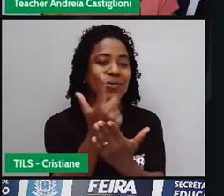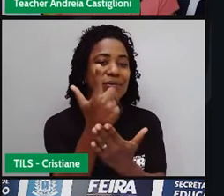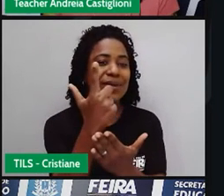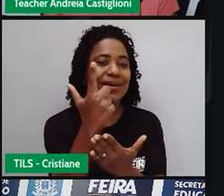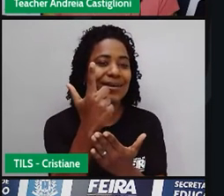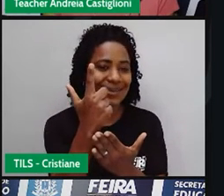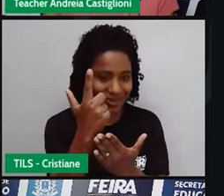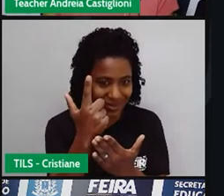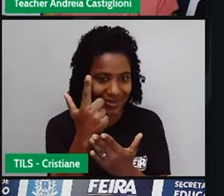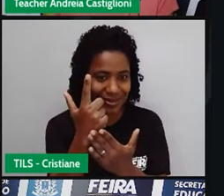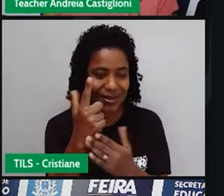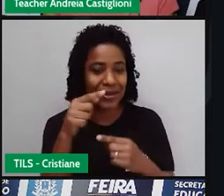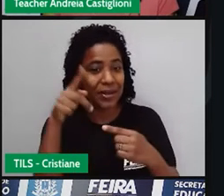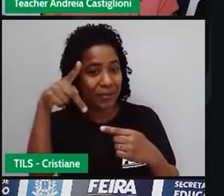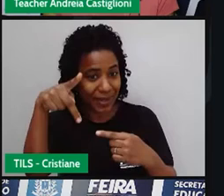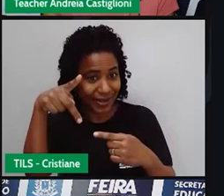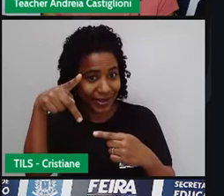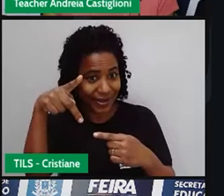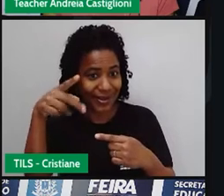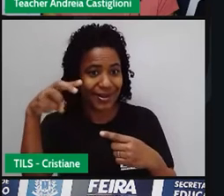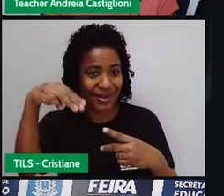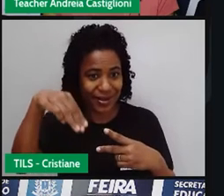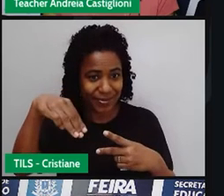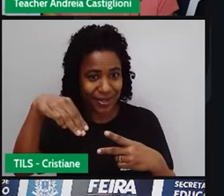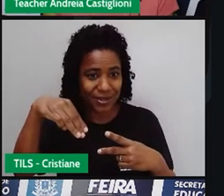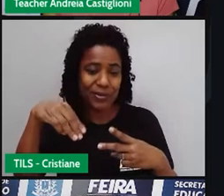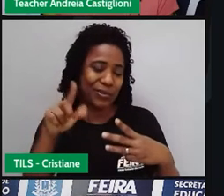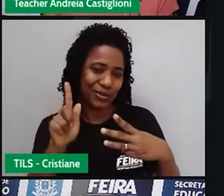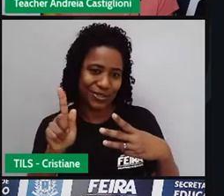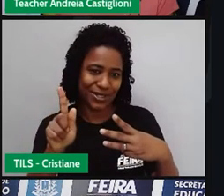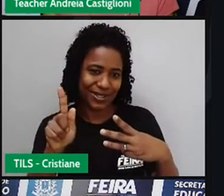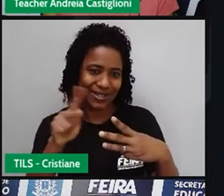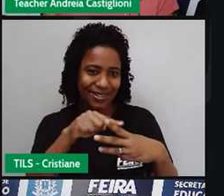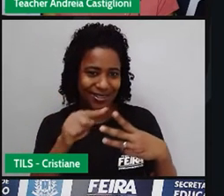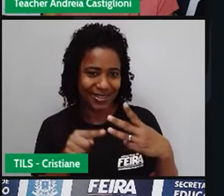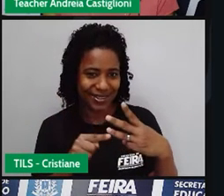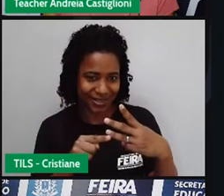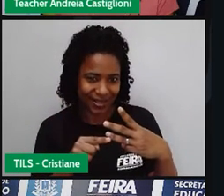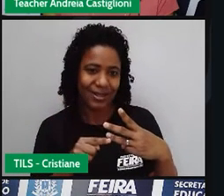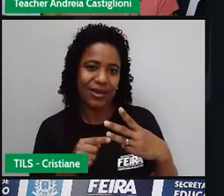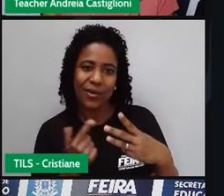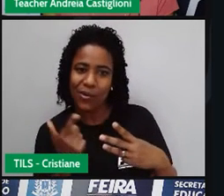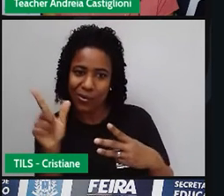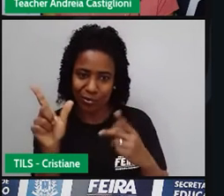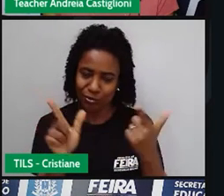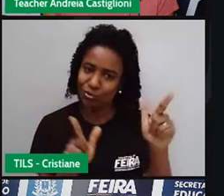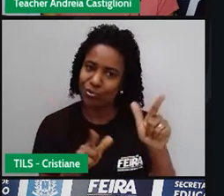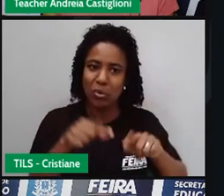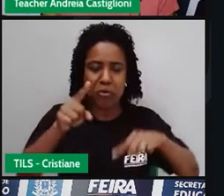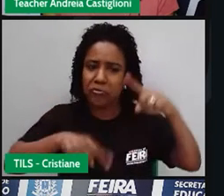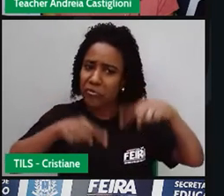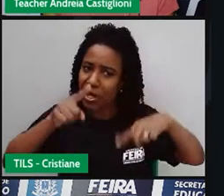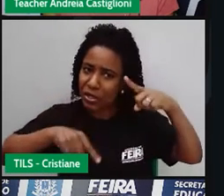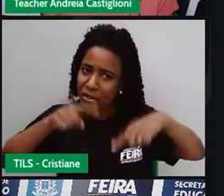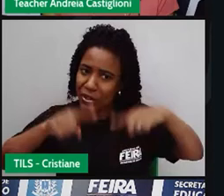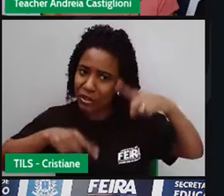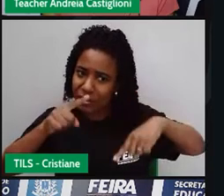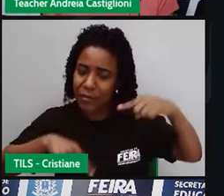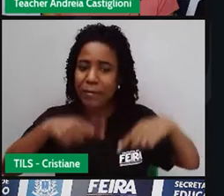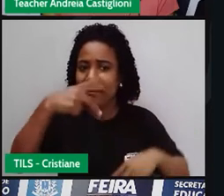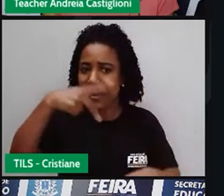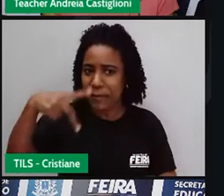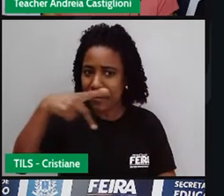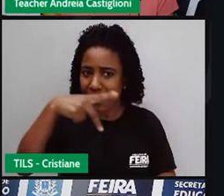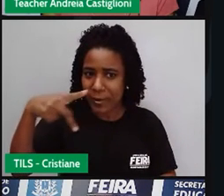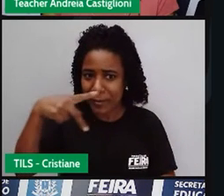roupas através do tamanho p e u g é claro que existe também as variantes né o melhor do que o